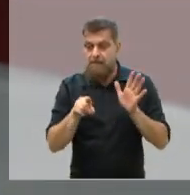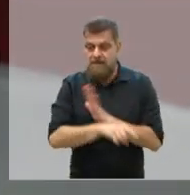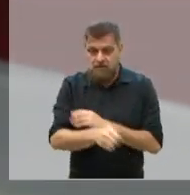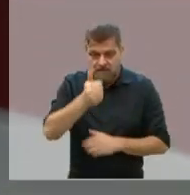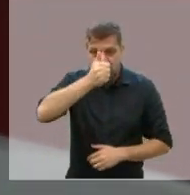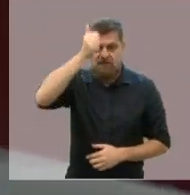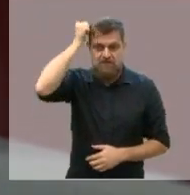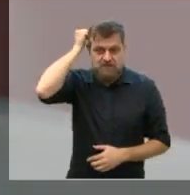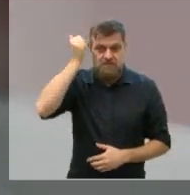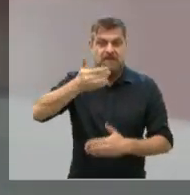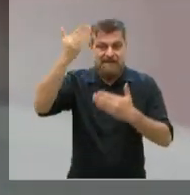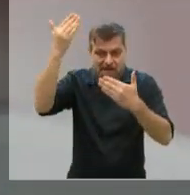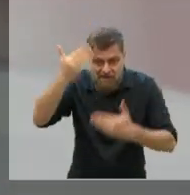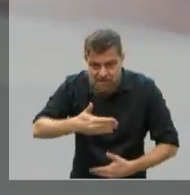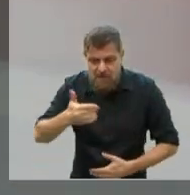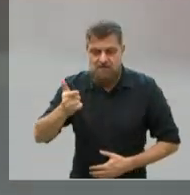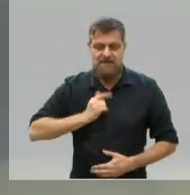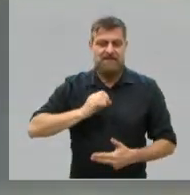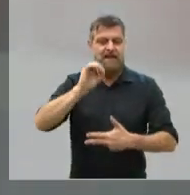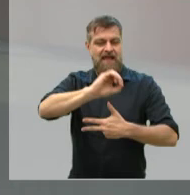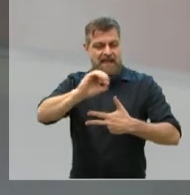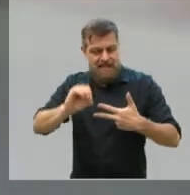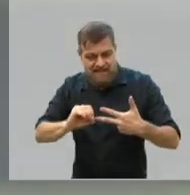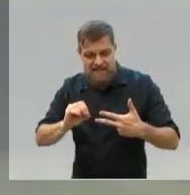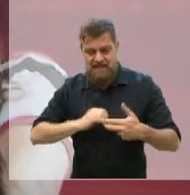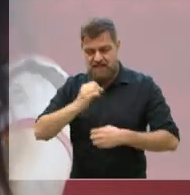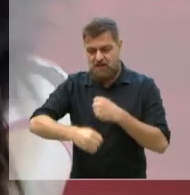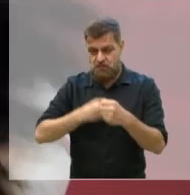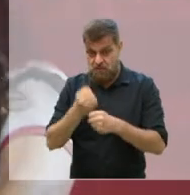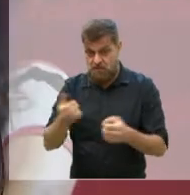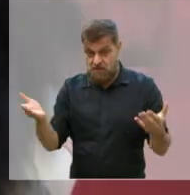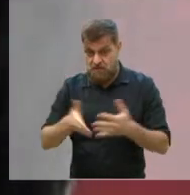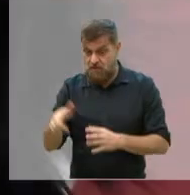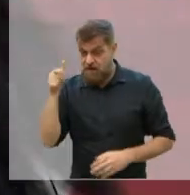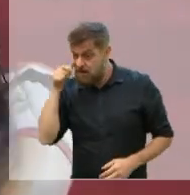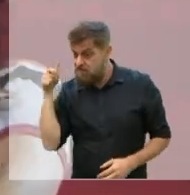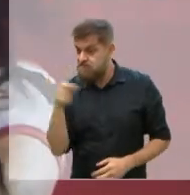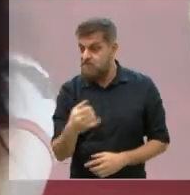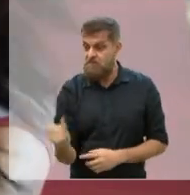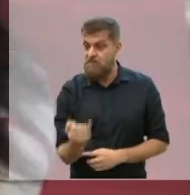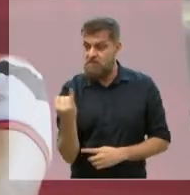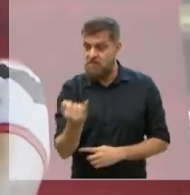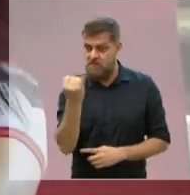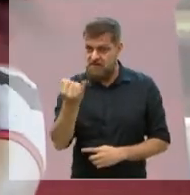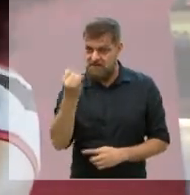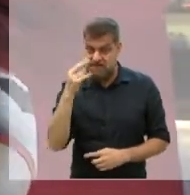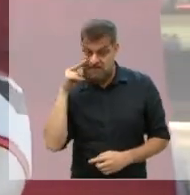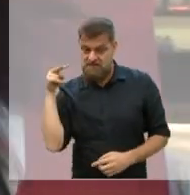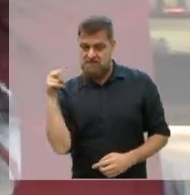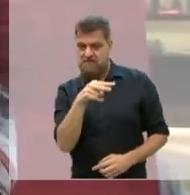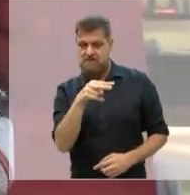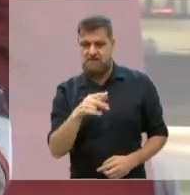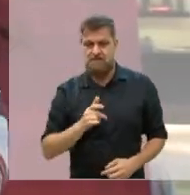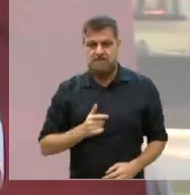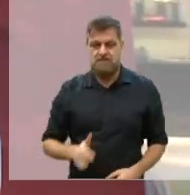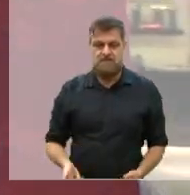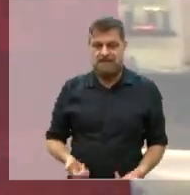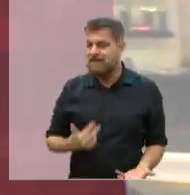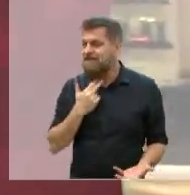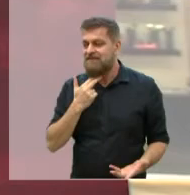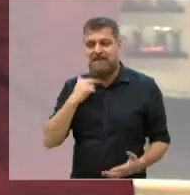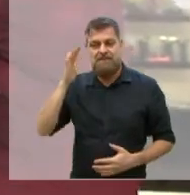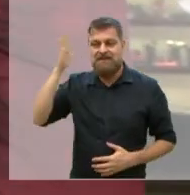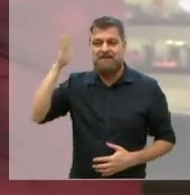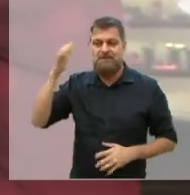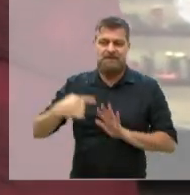quem vai prestar vestibular, Enem, nesse ano, é importante ficar de olho nessa experiência. Sem dúvida nenhuma. Em sala de aula não tem como mostrar um